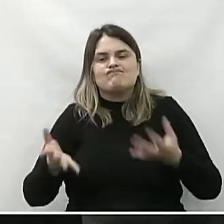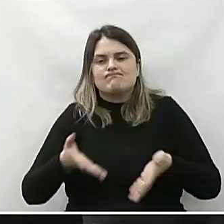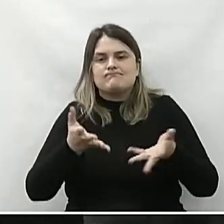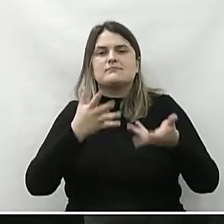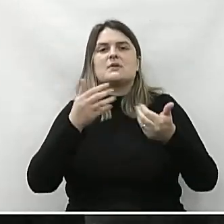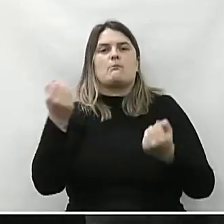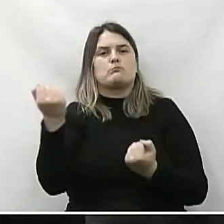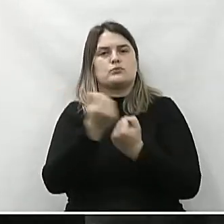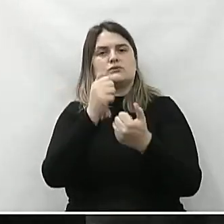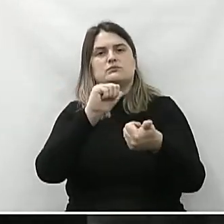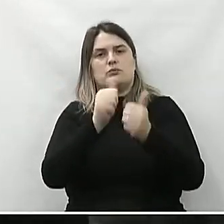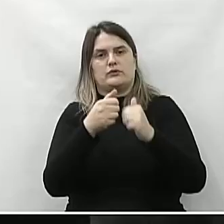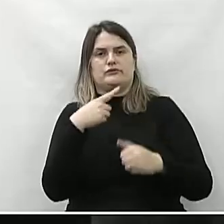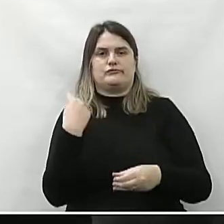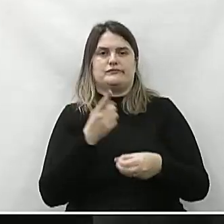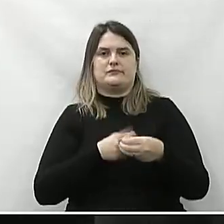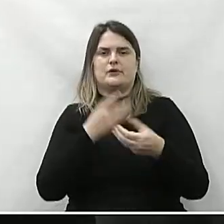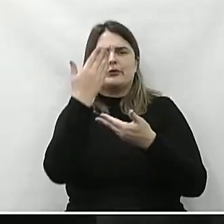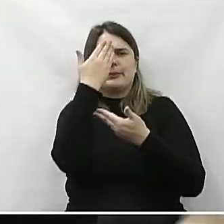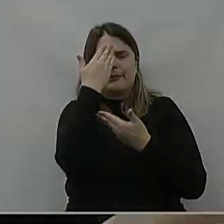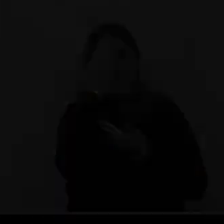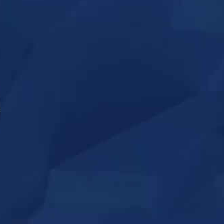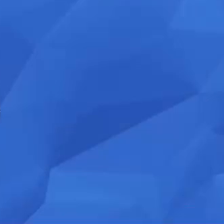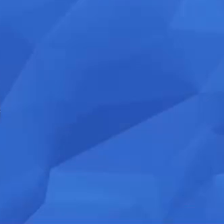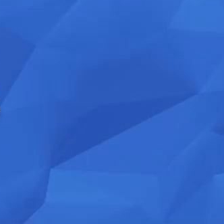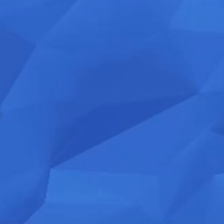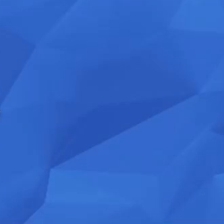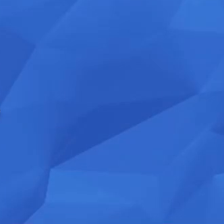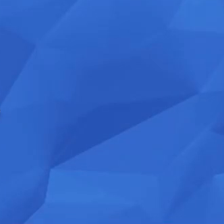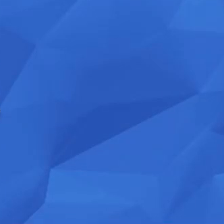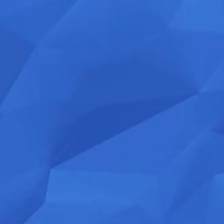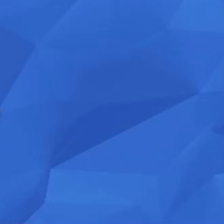esporte aqui na cidade seria isso muito obrigado boa noite a todos